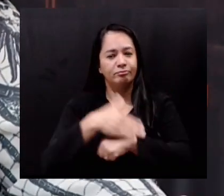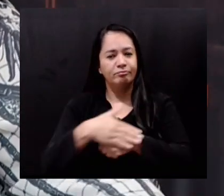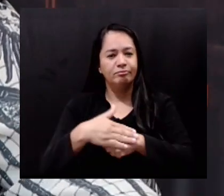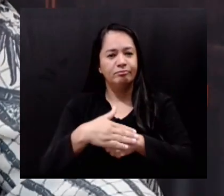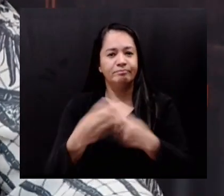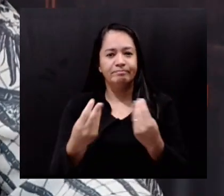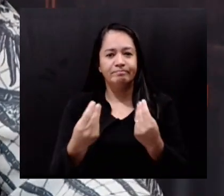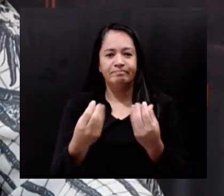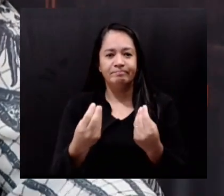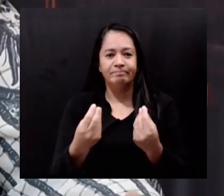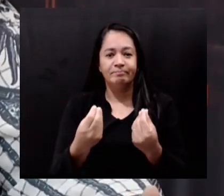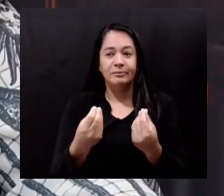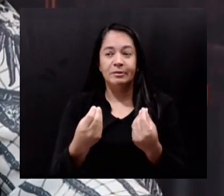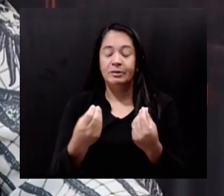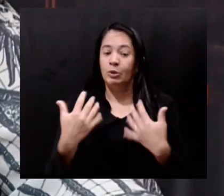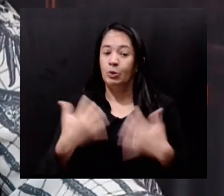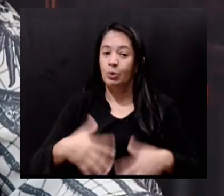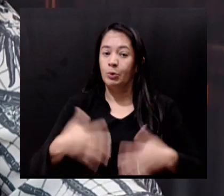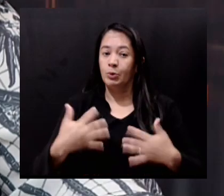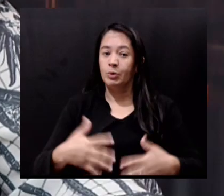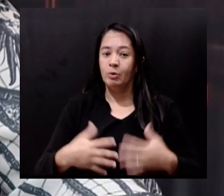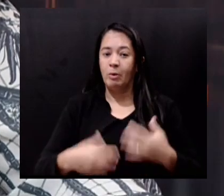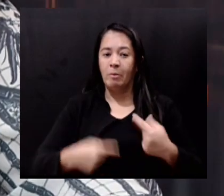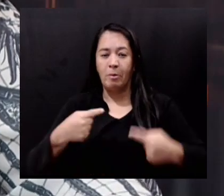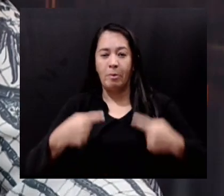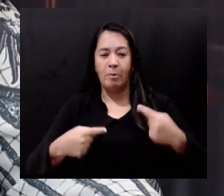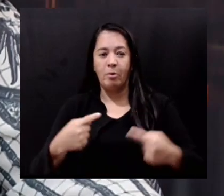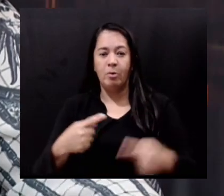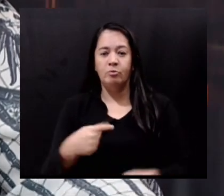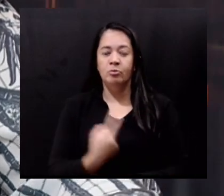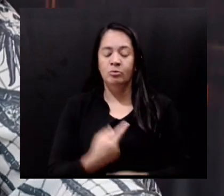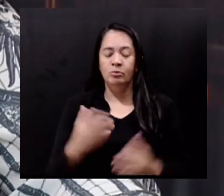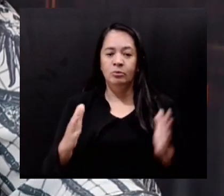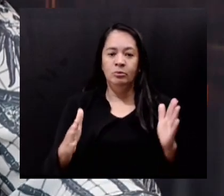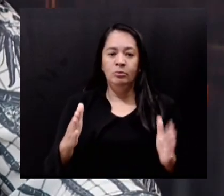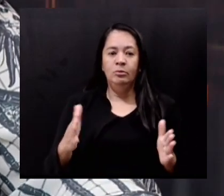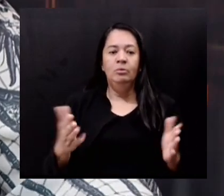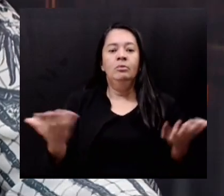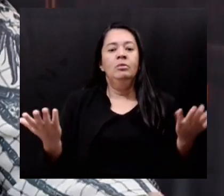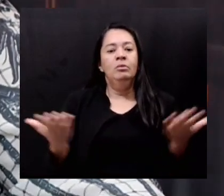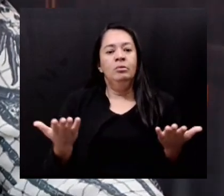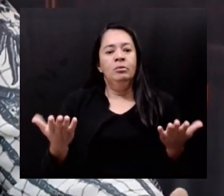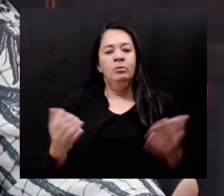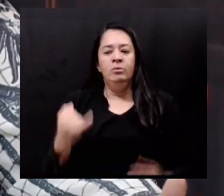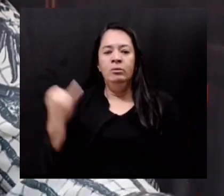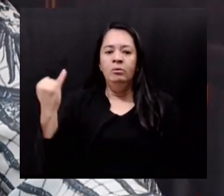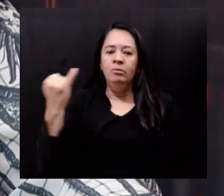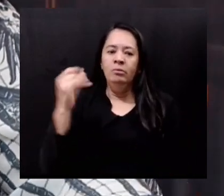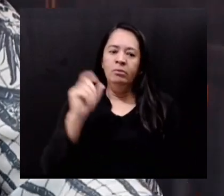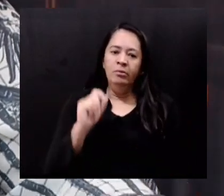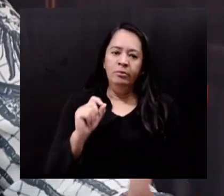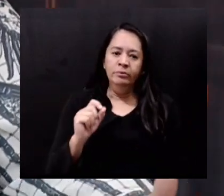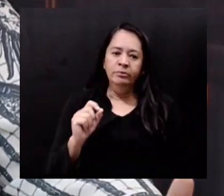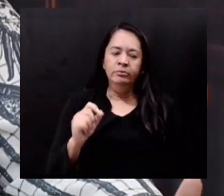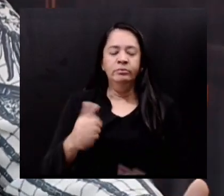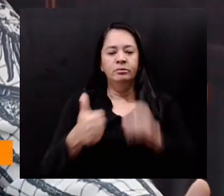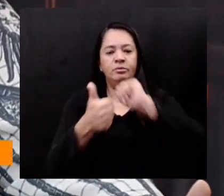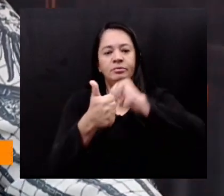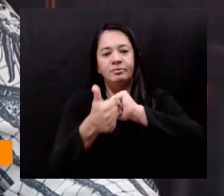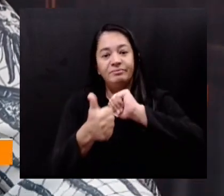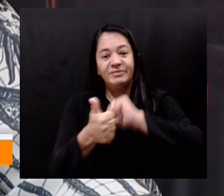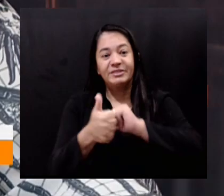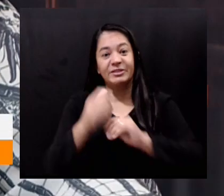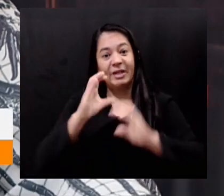tão discutido para a nossa era agora, né, e a importância da qualidade da comunicação, a maneira como